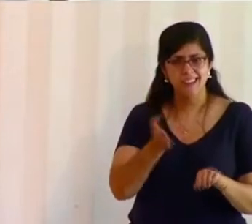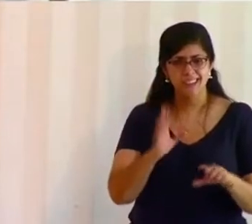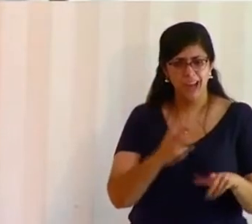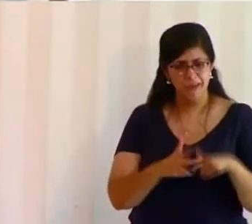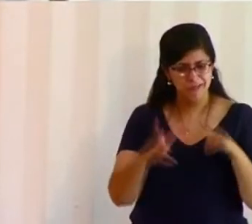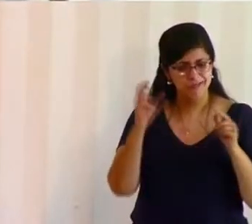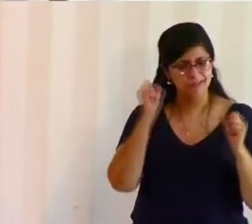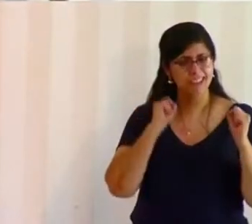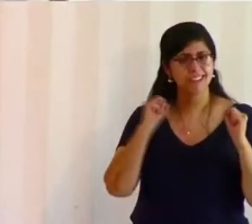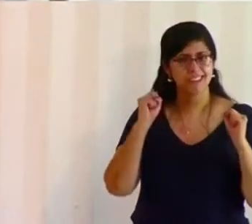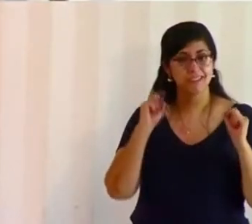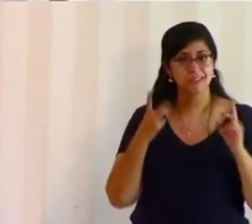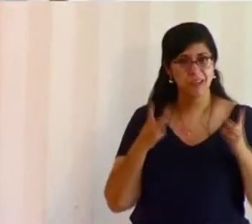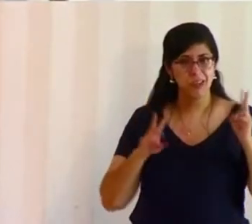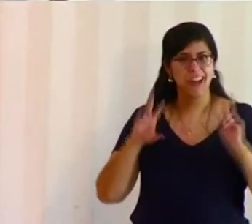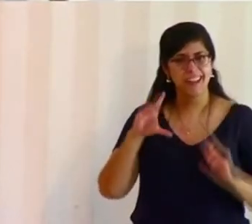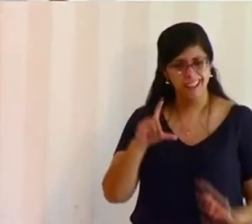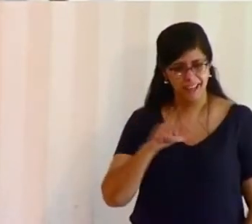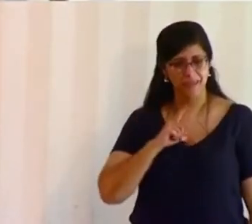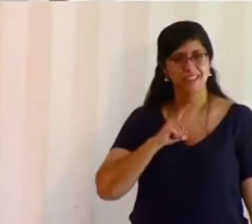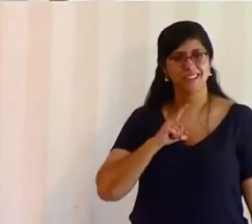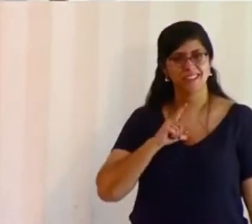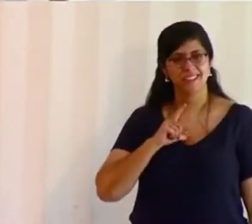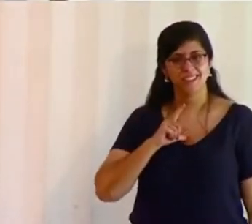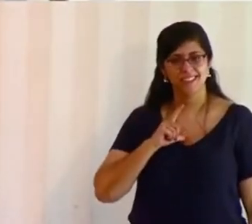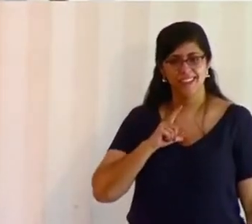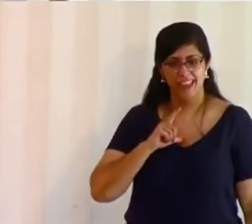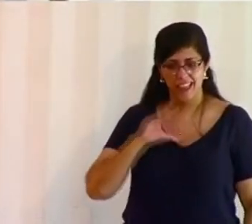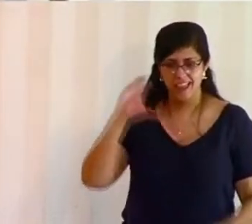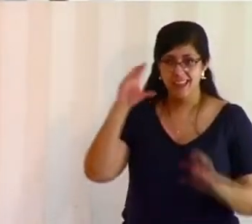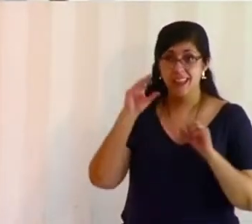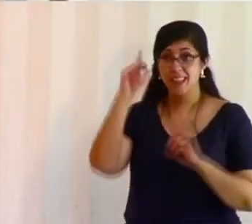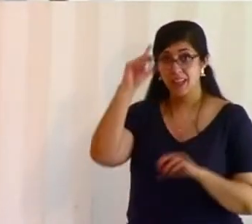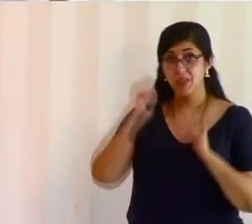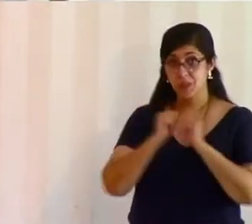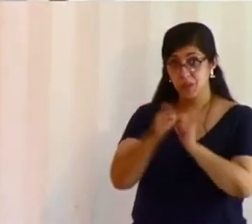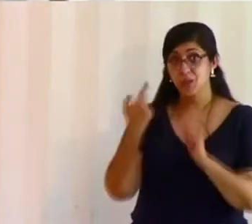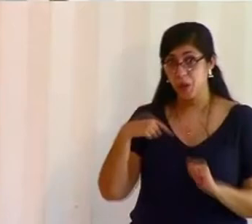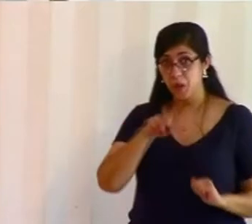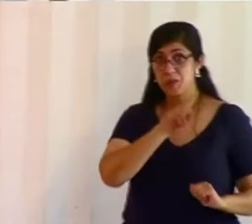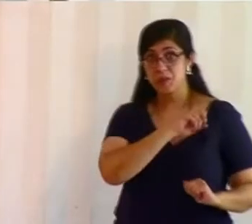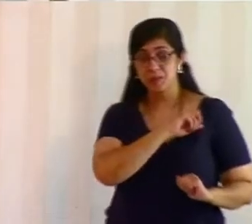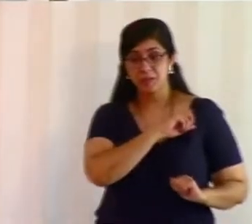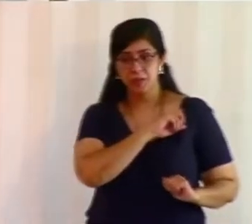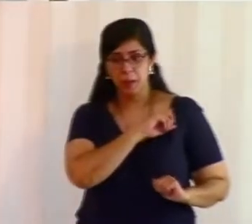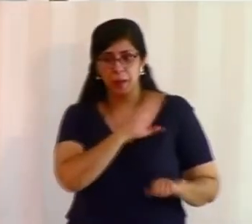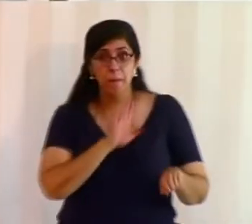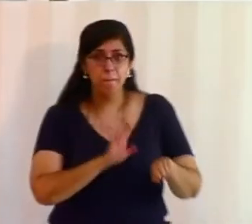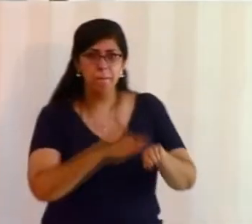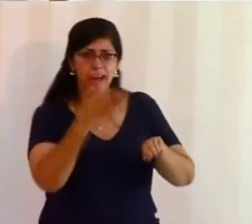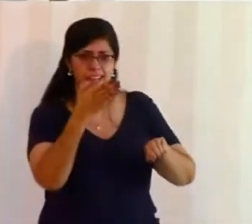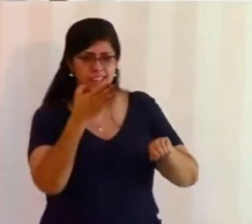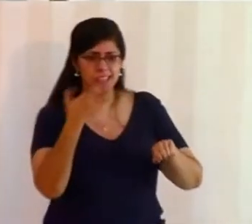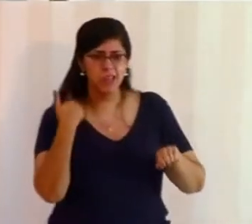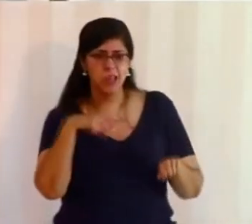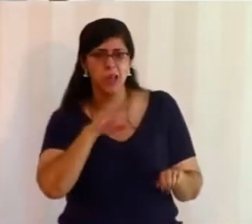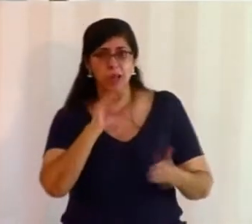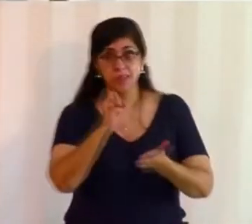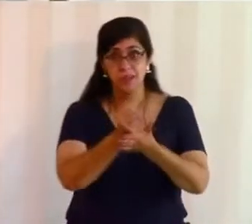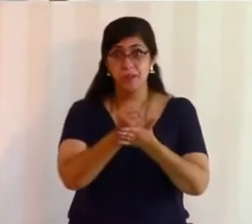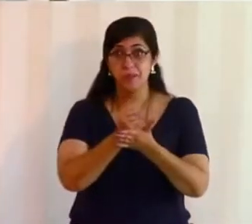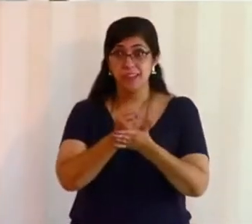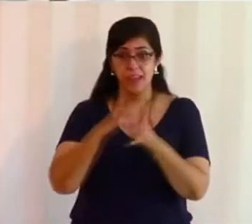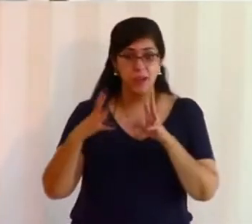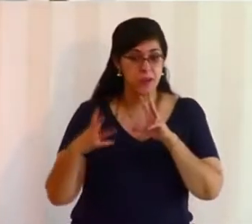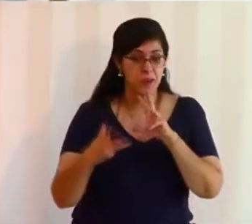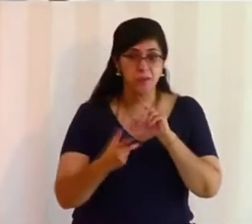daquele que nos amou. Se Deus é por nós, ninguém pode ser contra nós. Maior é aquele que está em nós do que aquele que está no mundo.